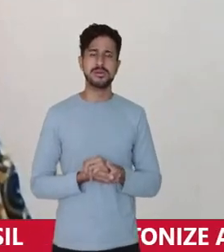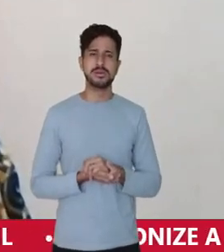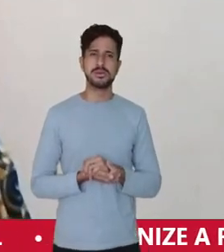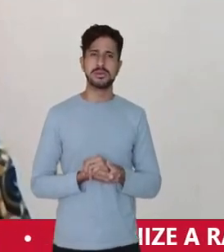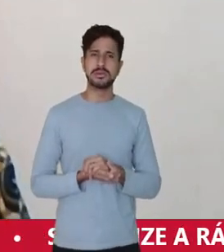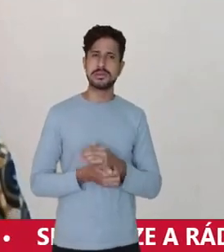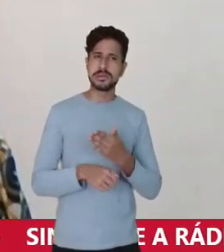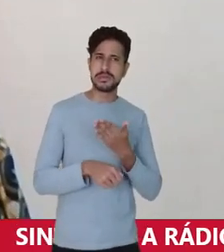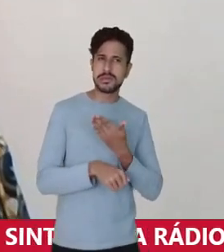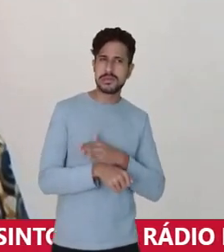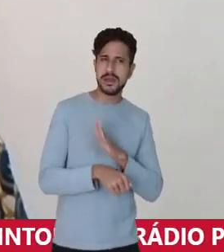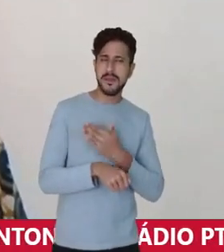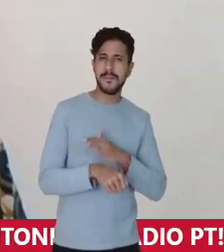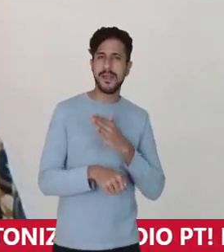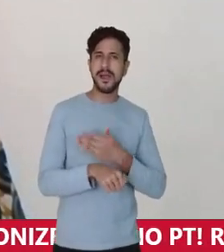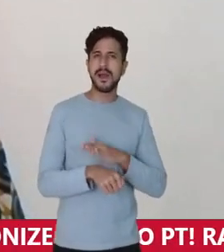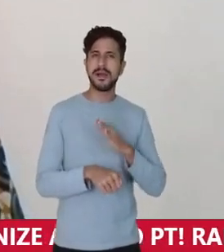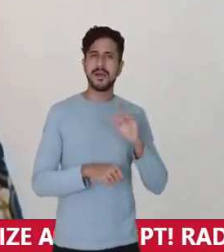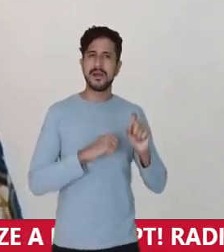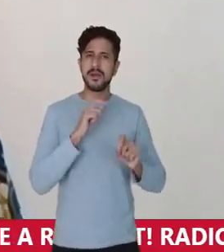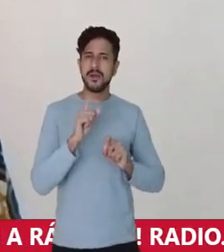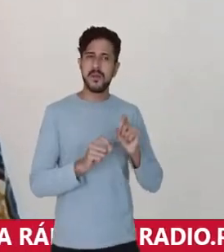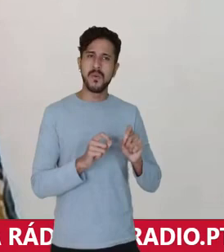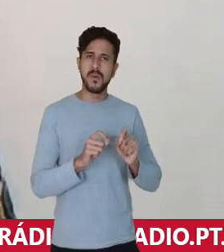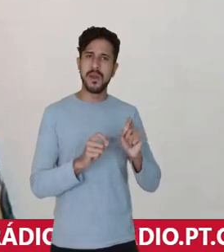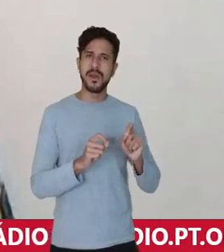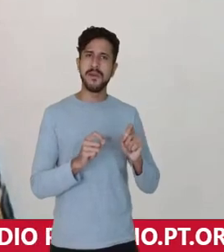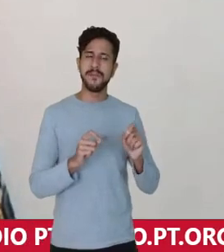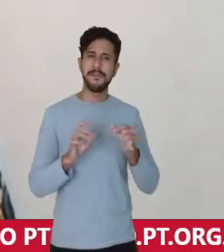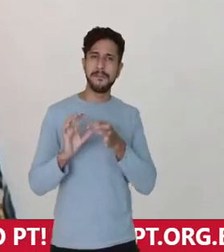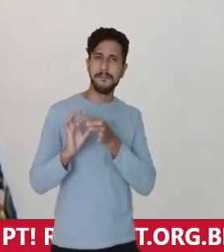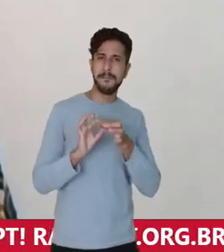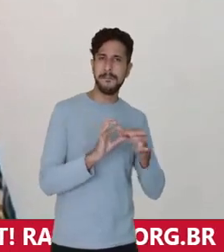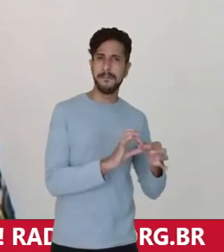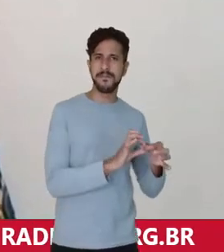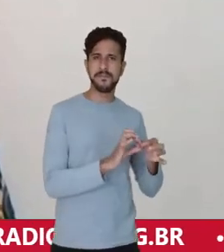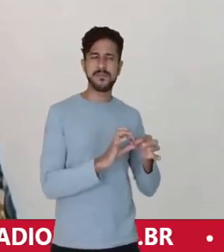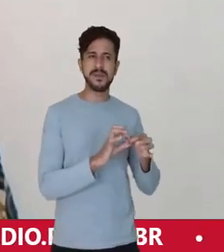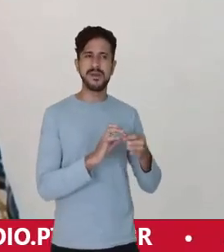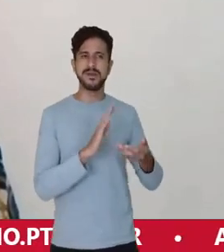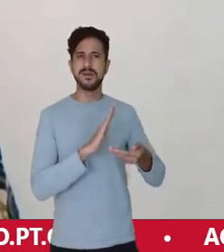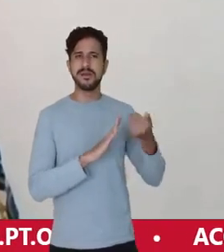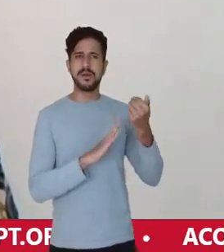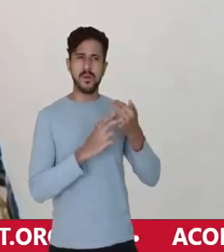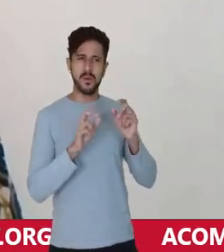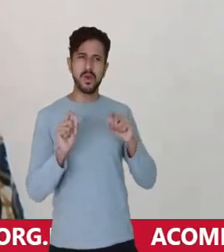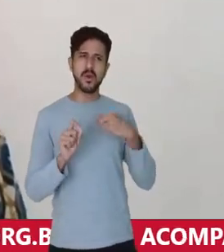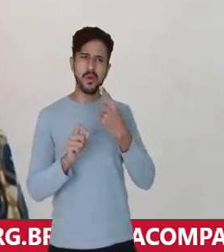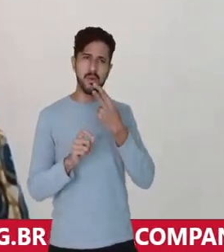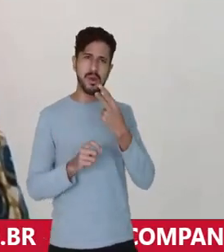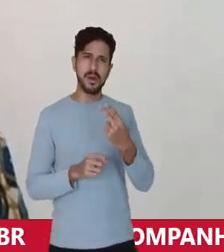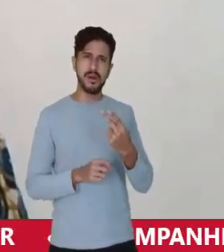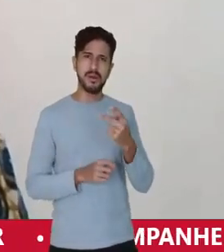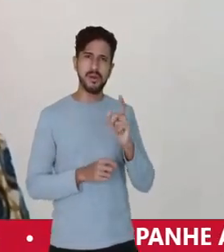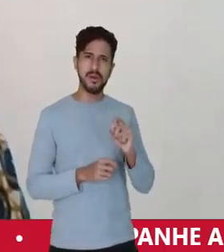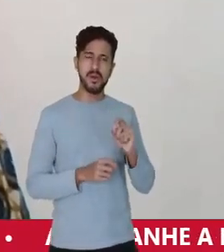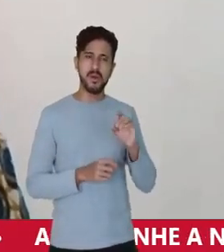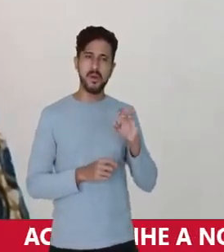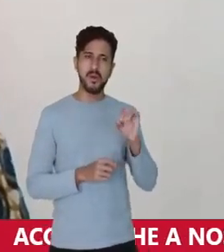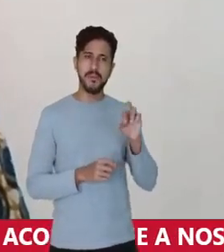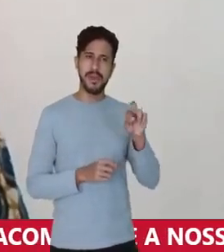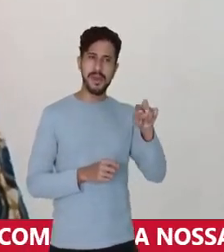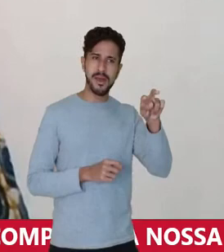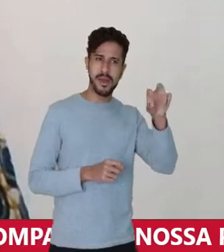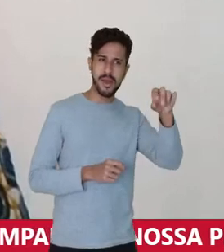em prática a condição de romper com isso que aqui eu estou chamando de complexo de